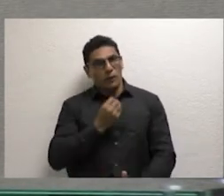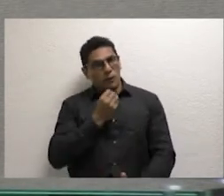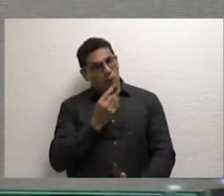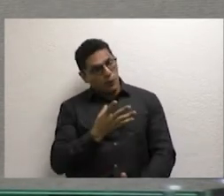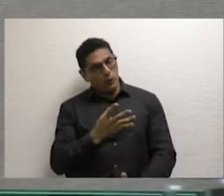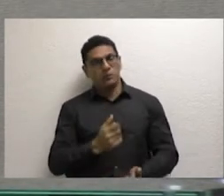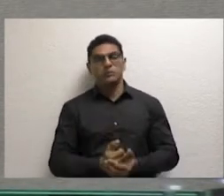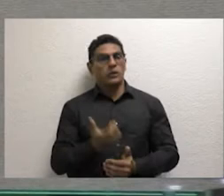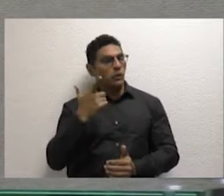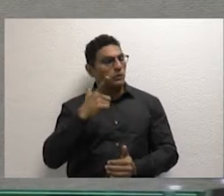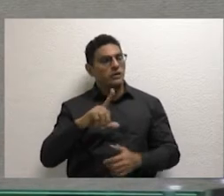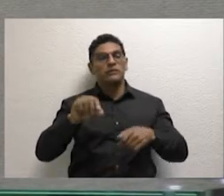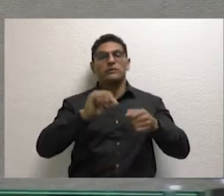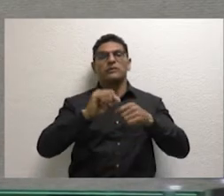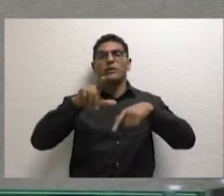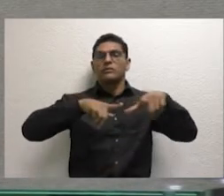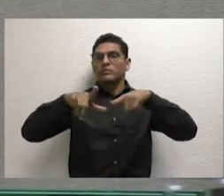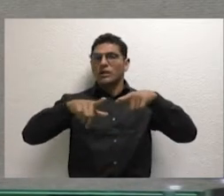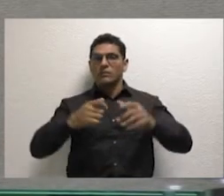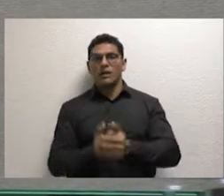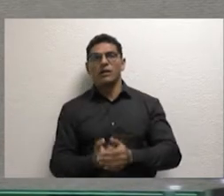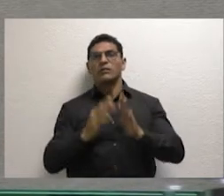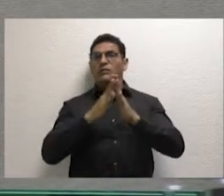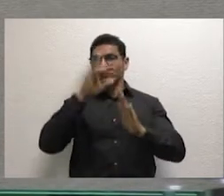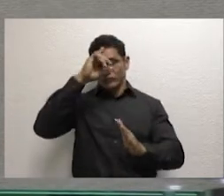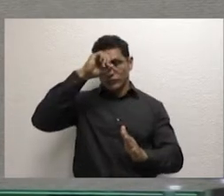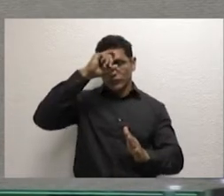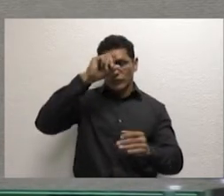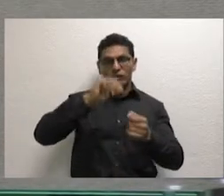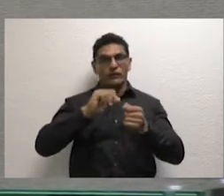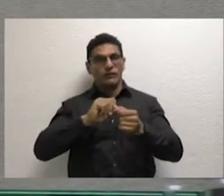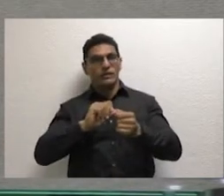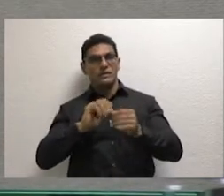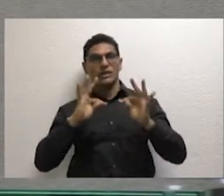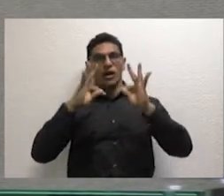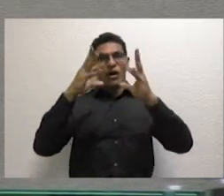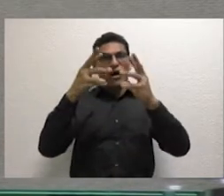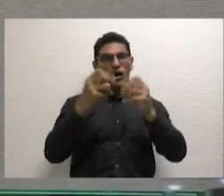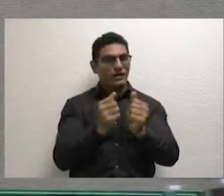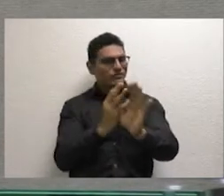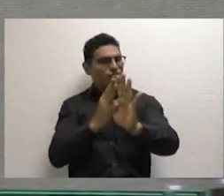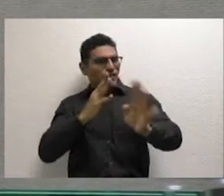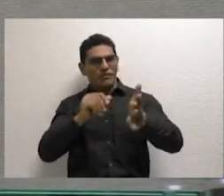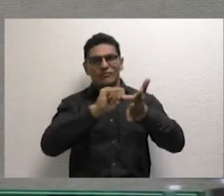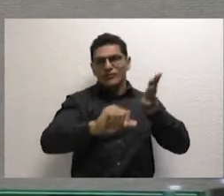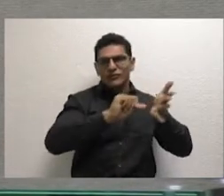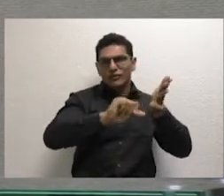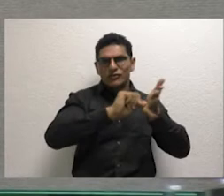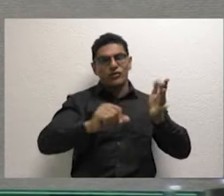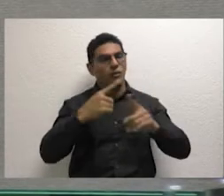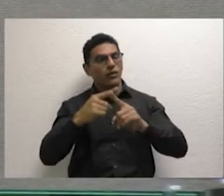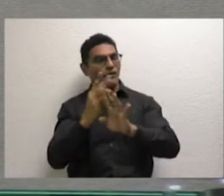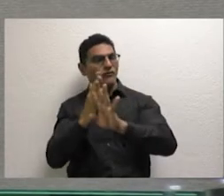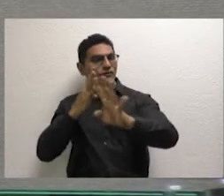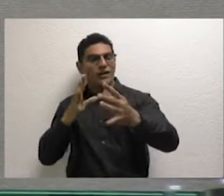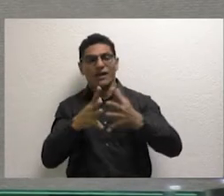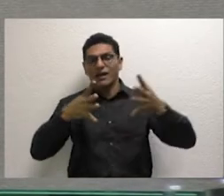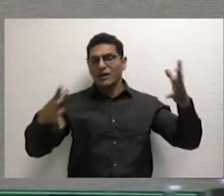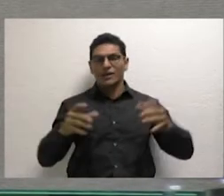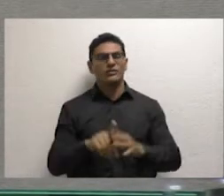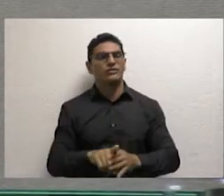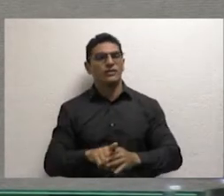quando reativa lá o Delfina Aziz e já inicia os mutirões de cirurgias as filas são muito grandes também tive informação